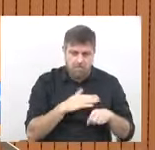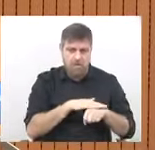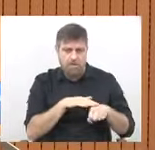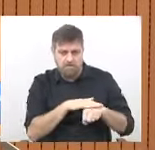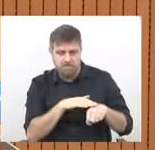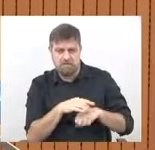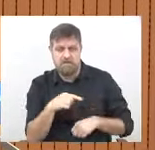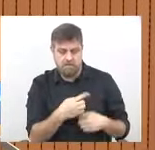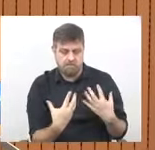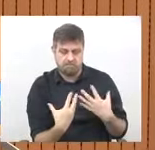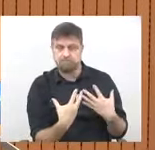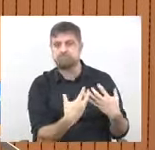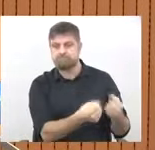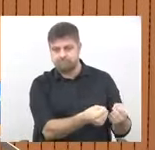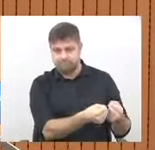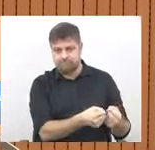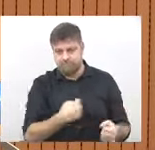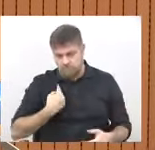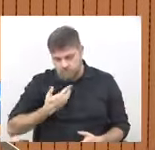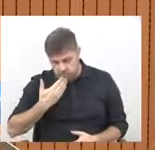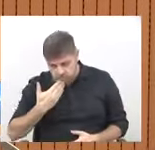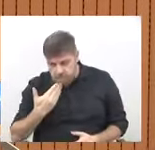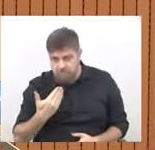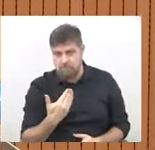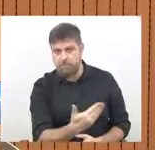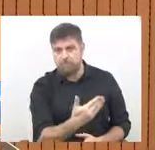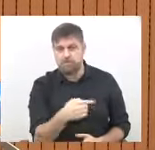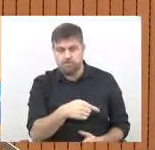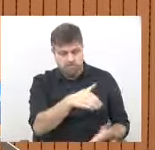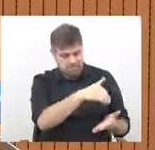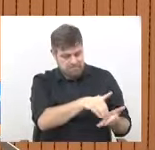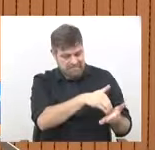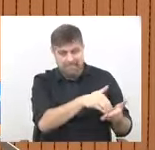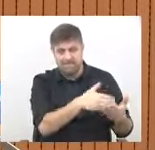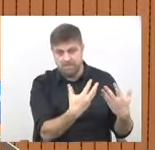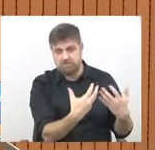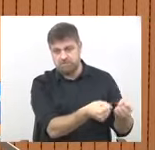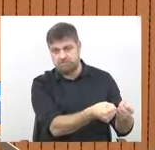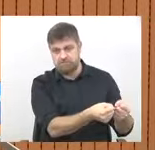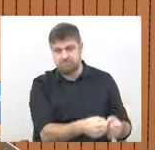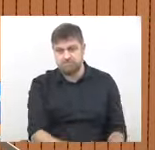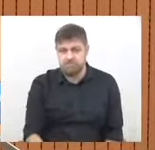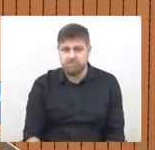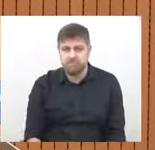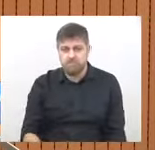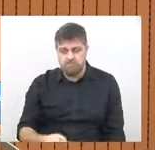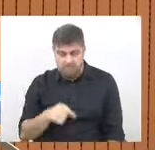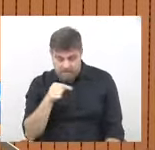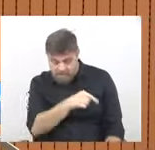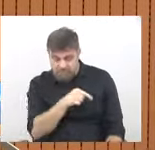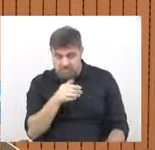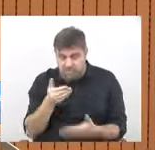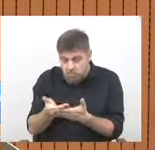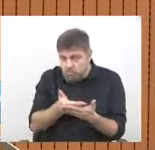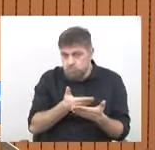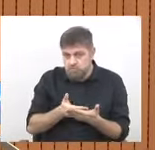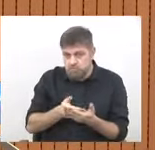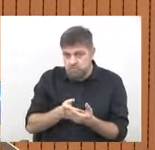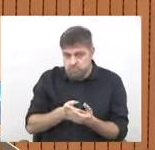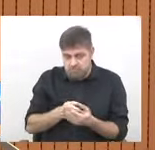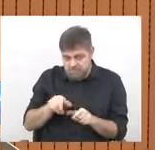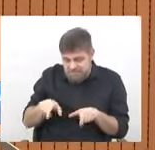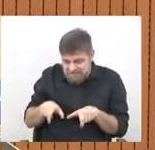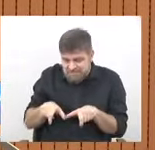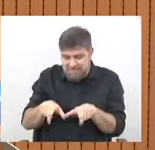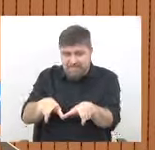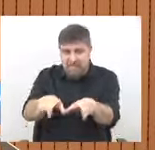atendeu o apelo da população, atendeu o apelo desse vereador, de que faça um estudo para que aquele trecho não